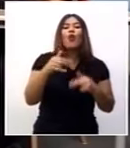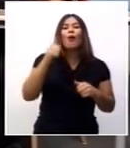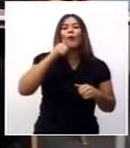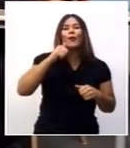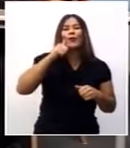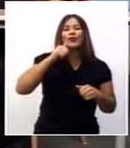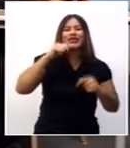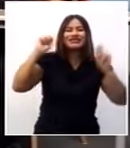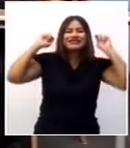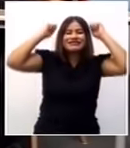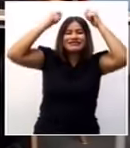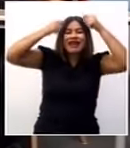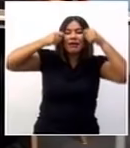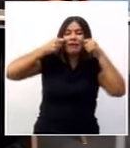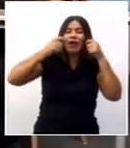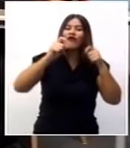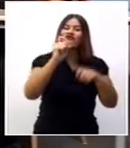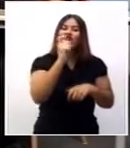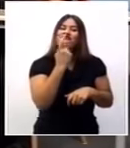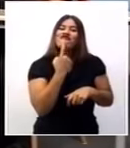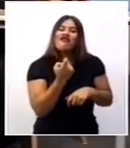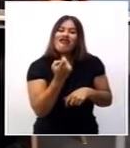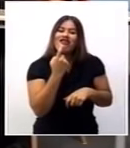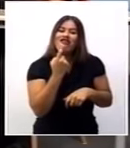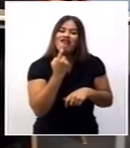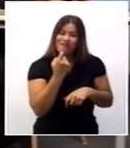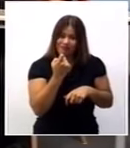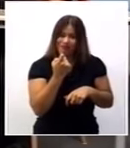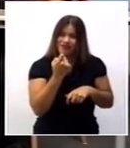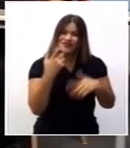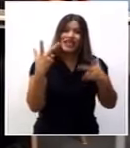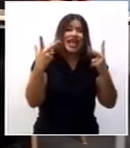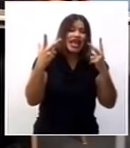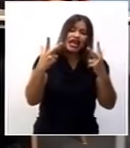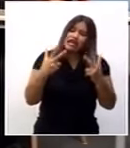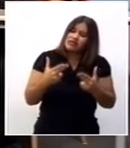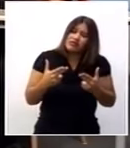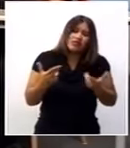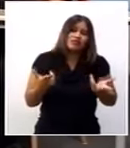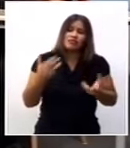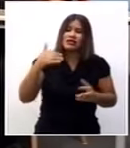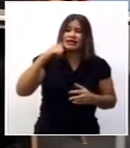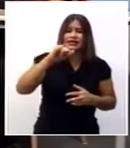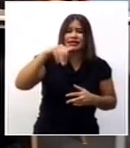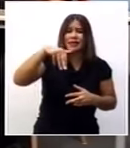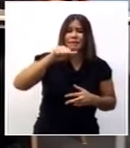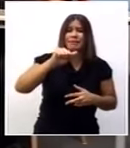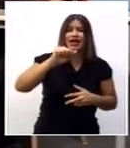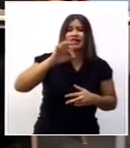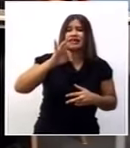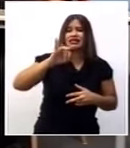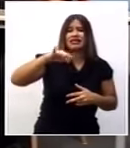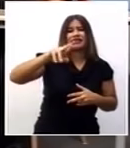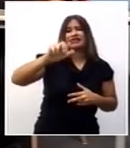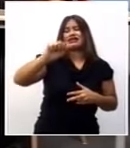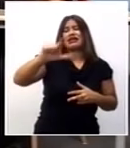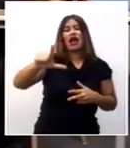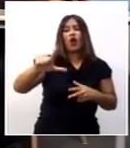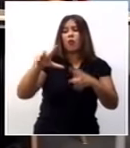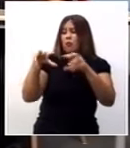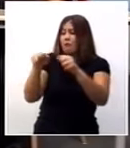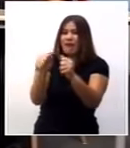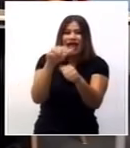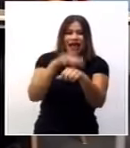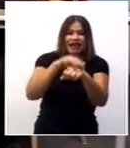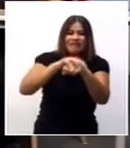mãe conta para as crianças, né? É uma história que ela faz parte de uma fonte material. Você não pega, mas você